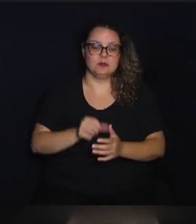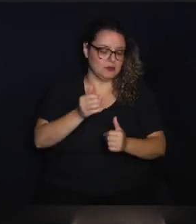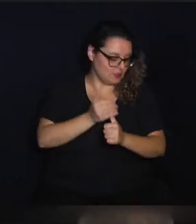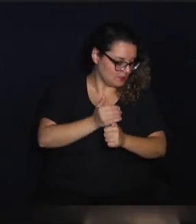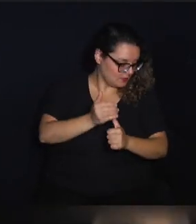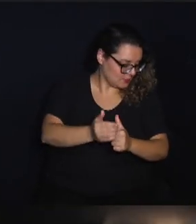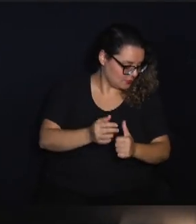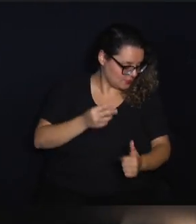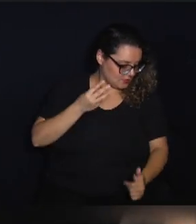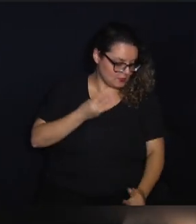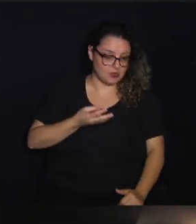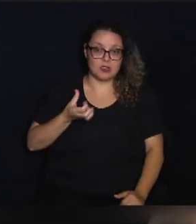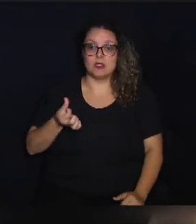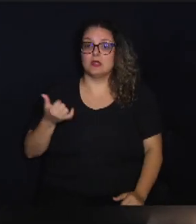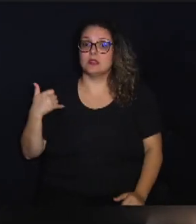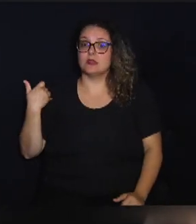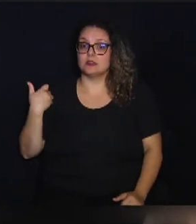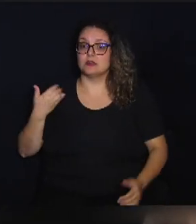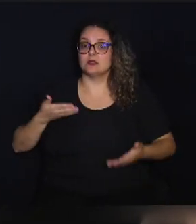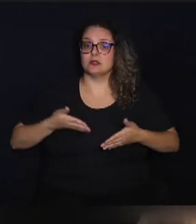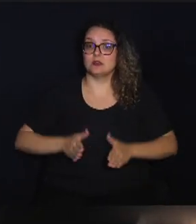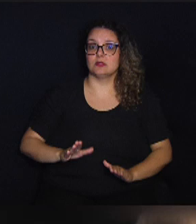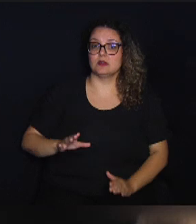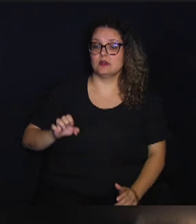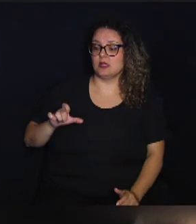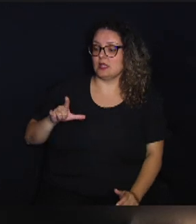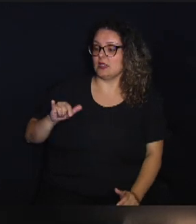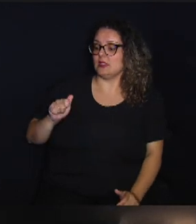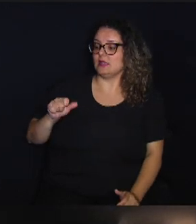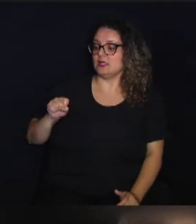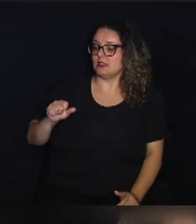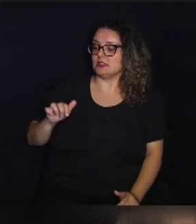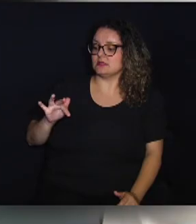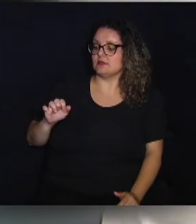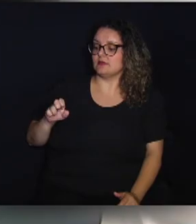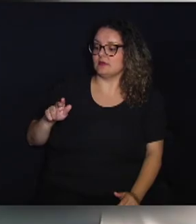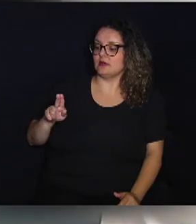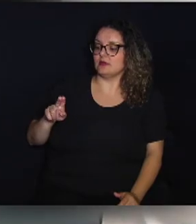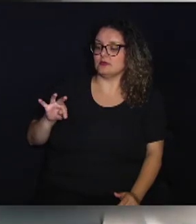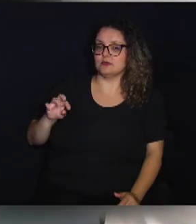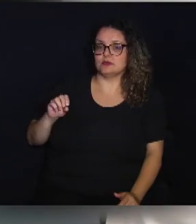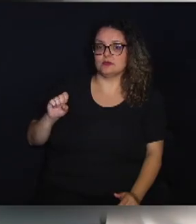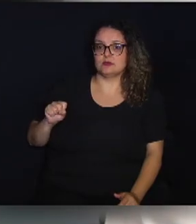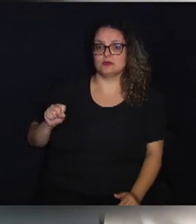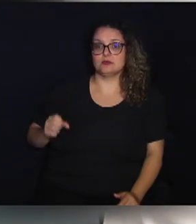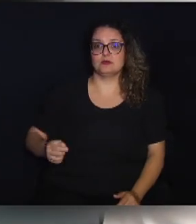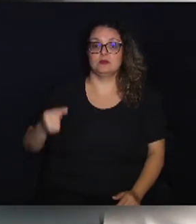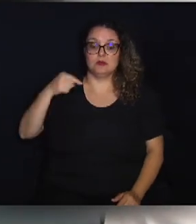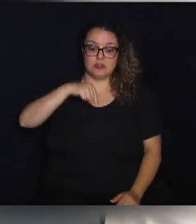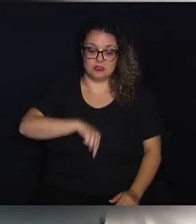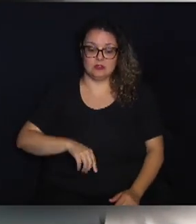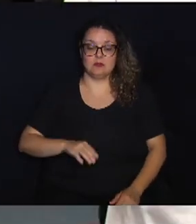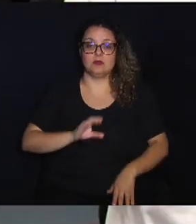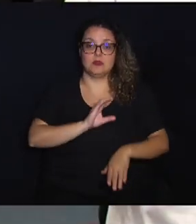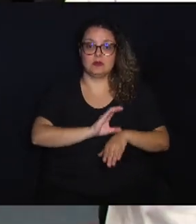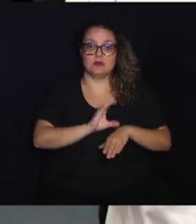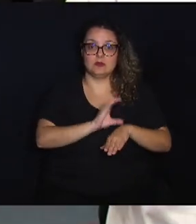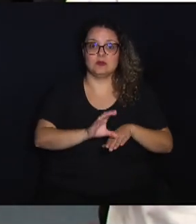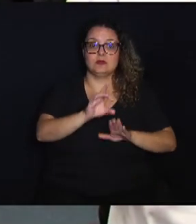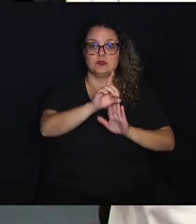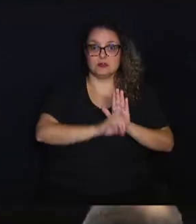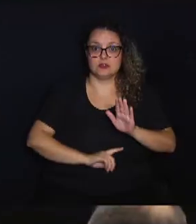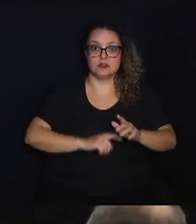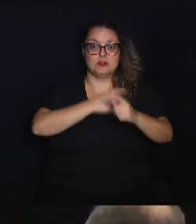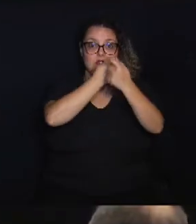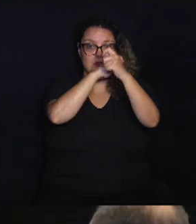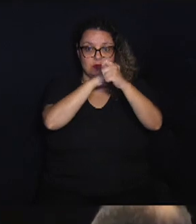Tem 36 anos, nasceu em Elias Fausto e veio para Campinas para estudar Direito na Pontifícia Universidade Católica